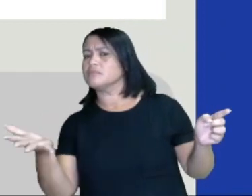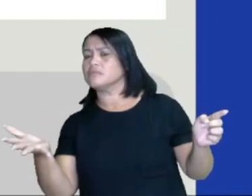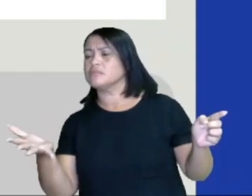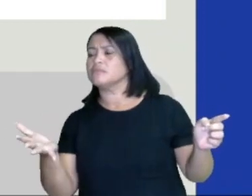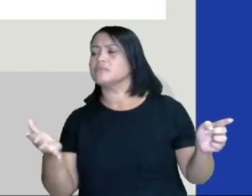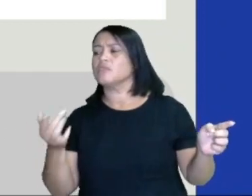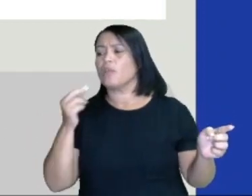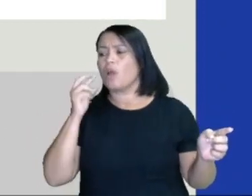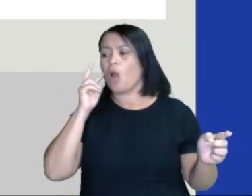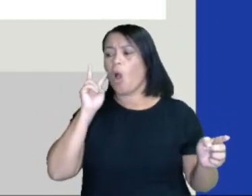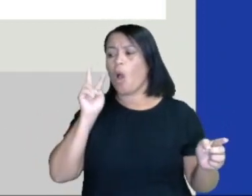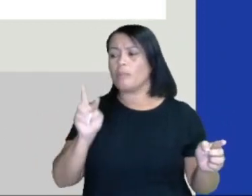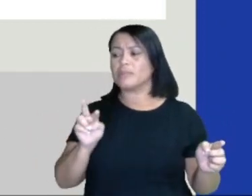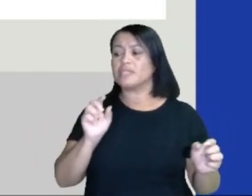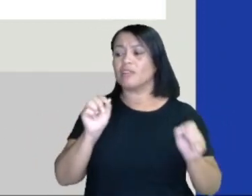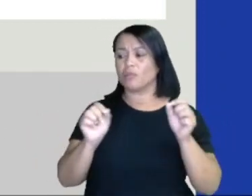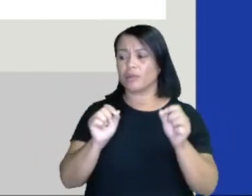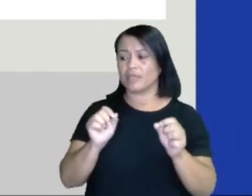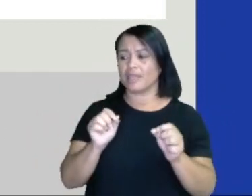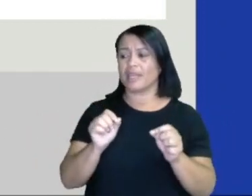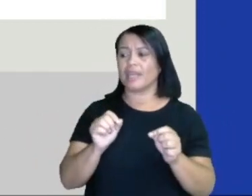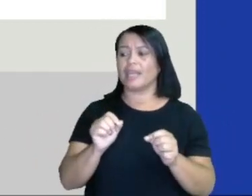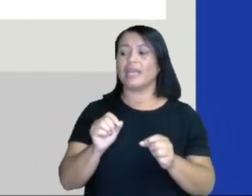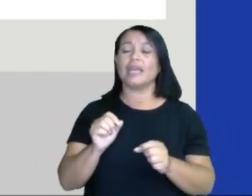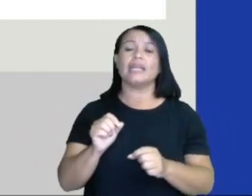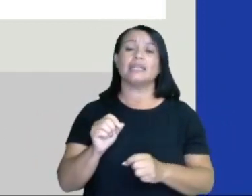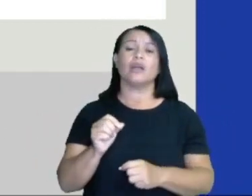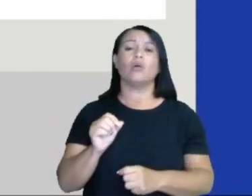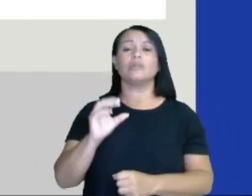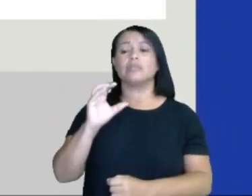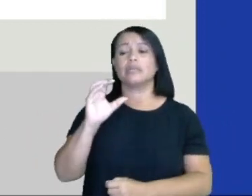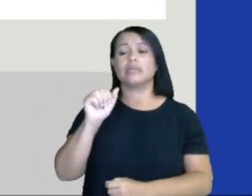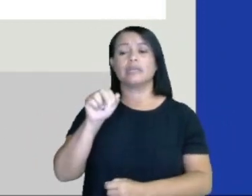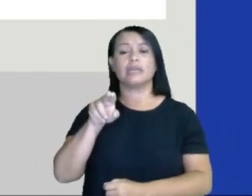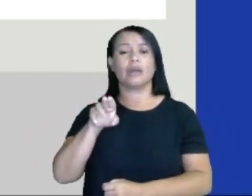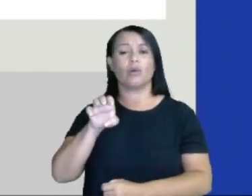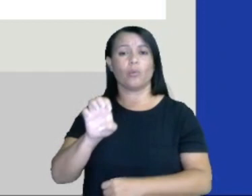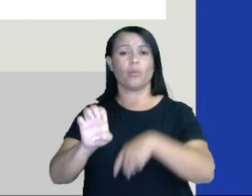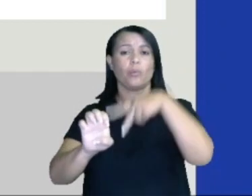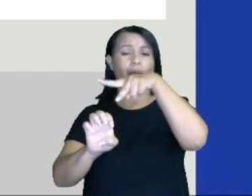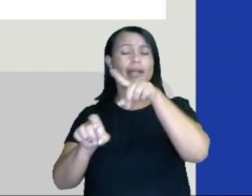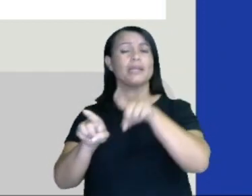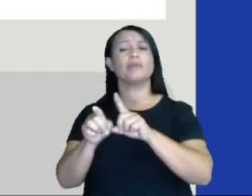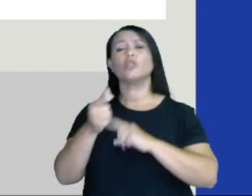Abaixo, as distâncias de Cauê e Guilherme.